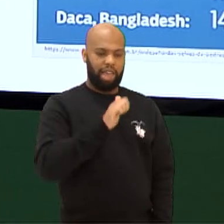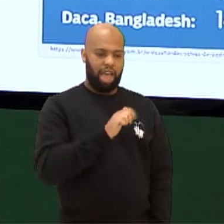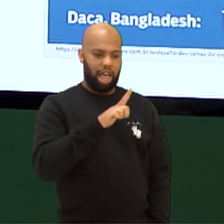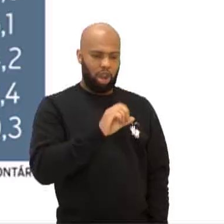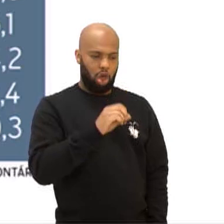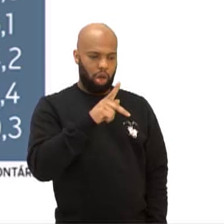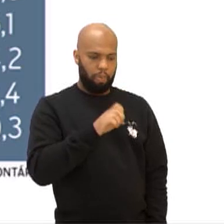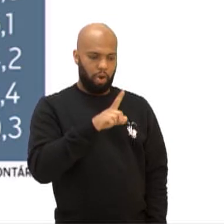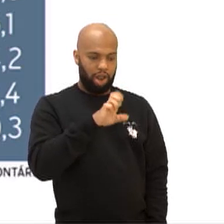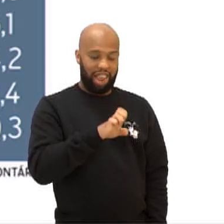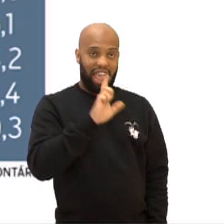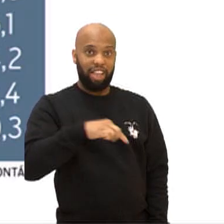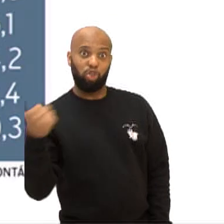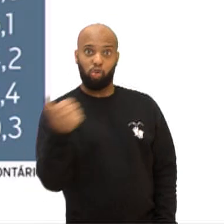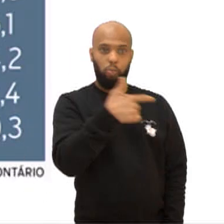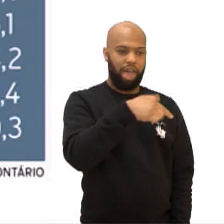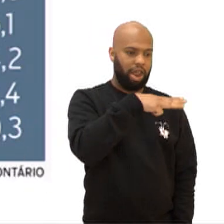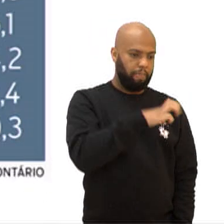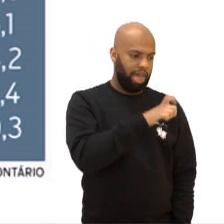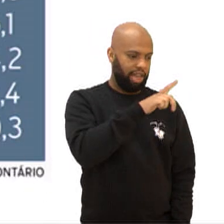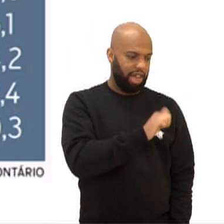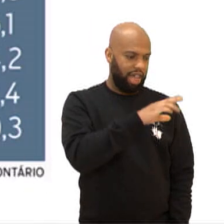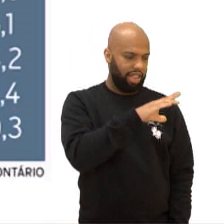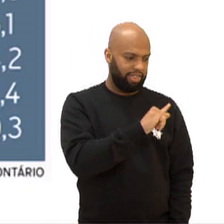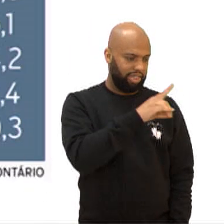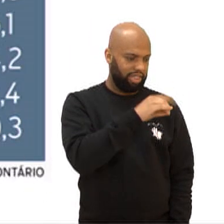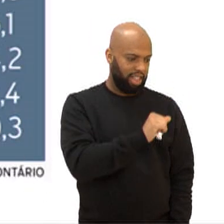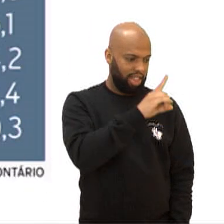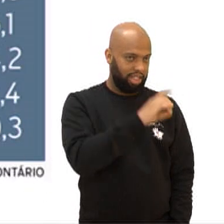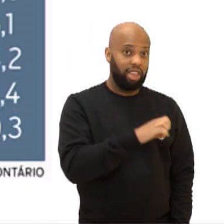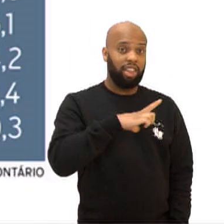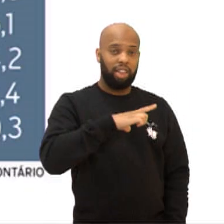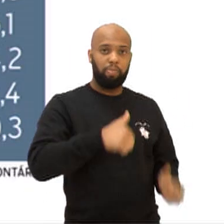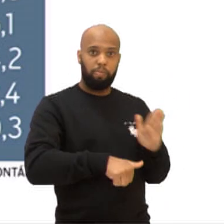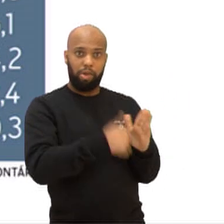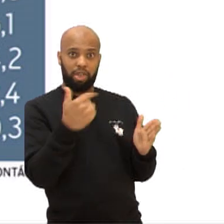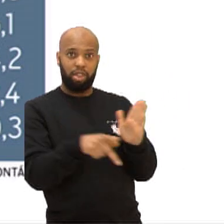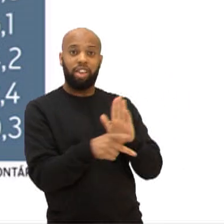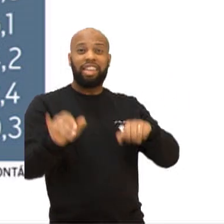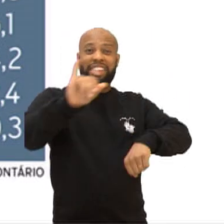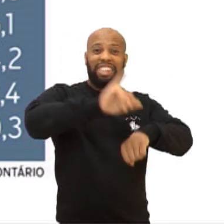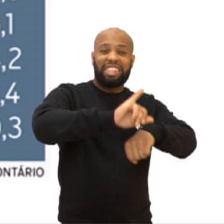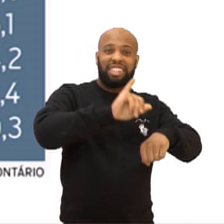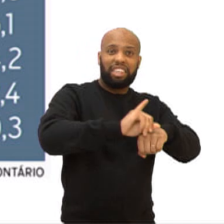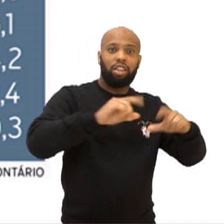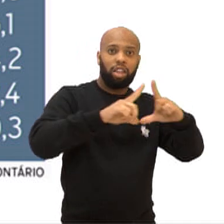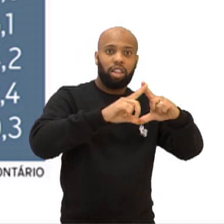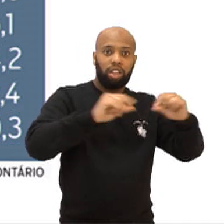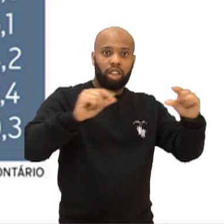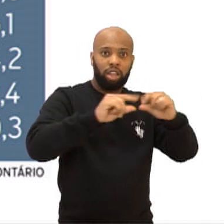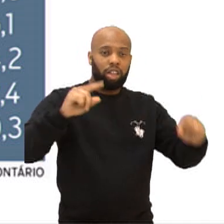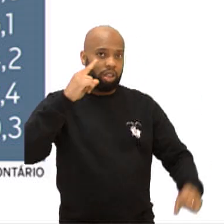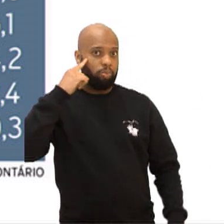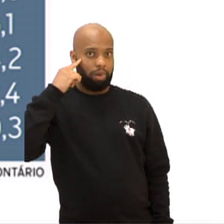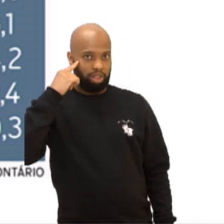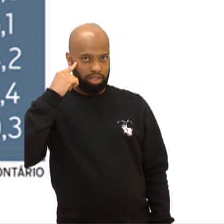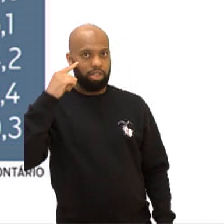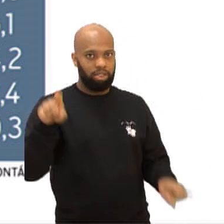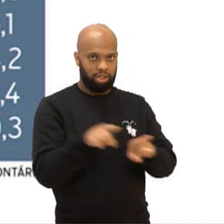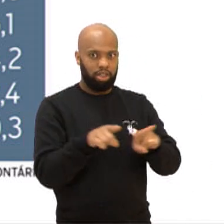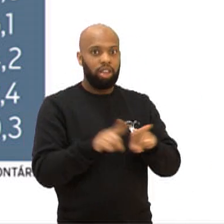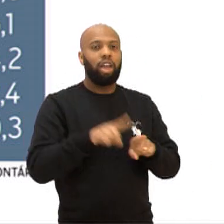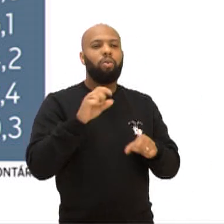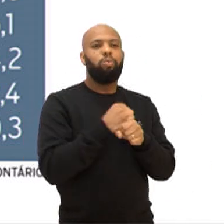Quais que nós temos? Olha ali, primeiro lugar tem Tóquio e Japão, 2016 essa perspectiva,